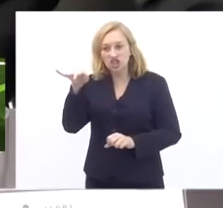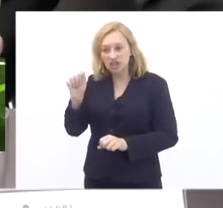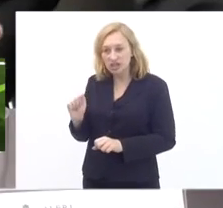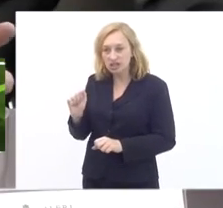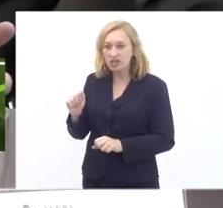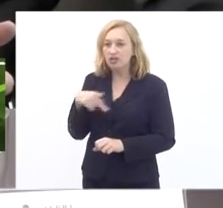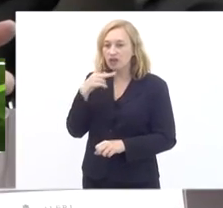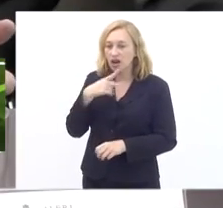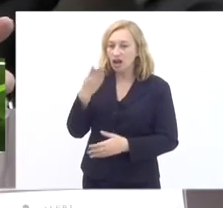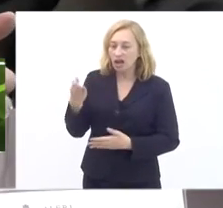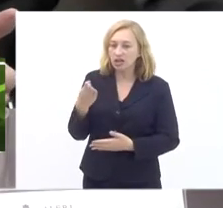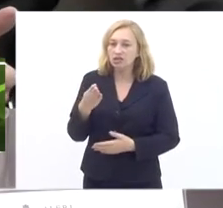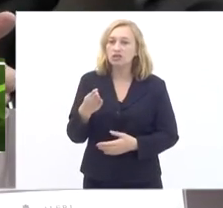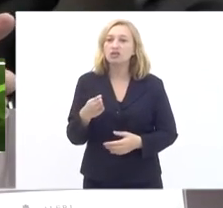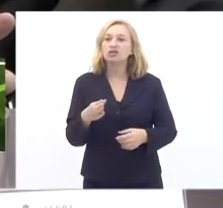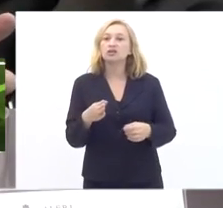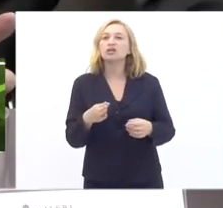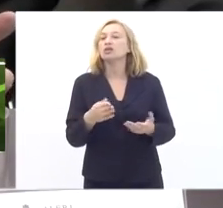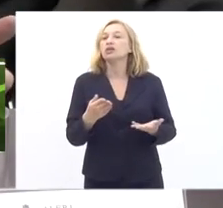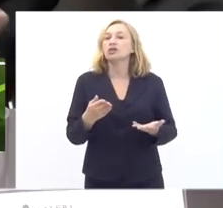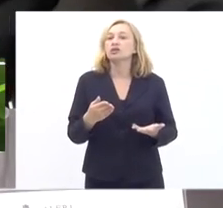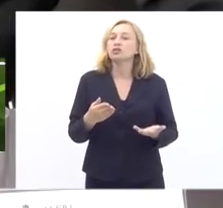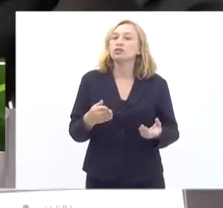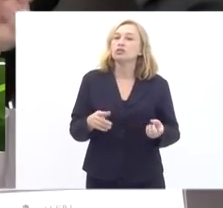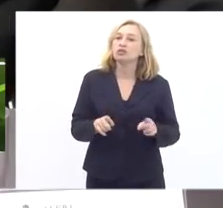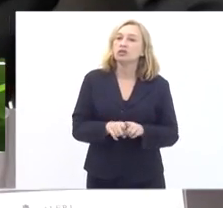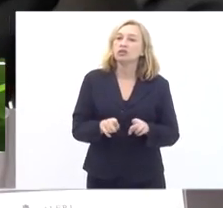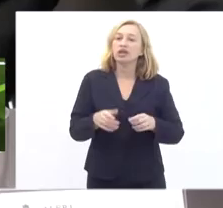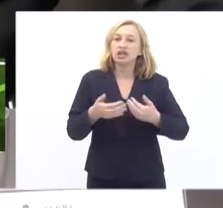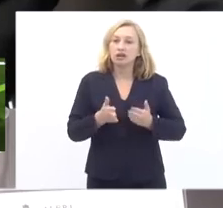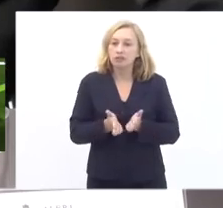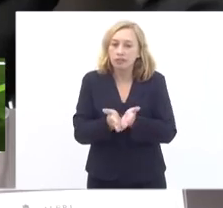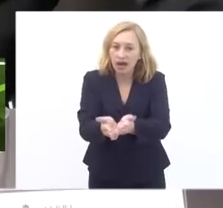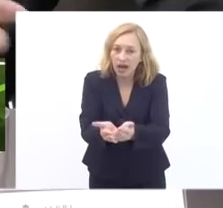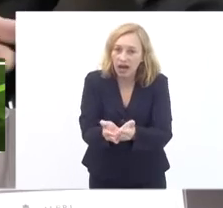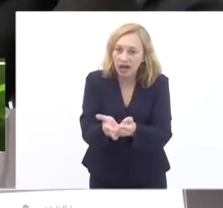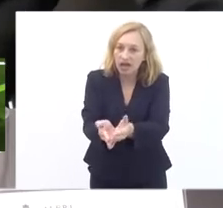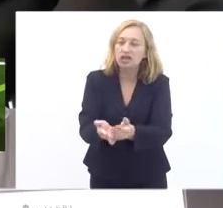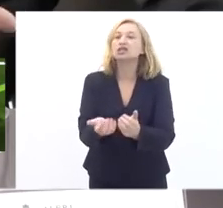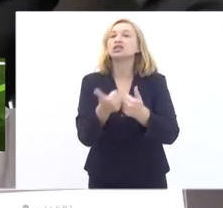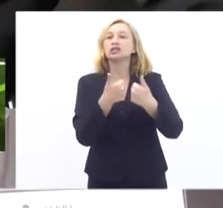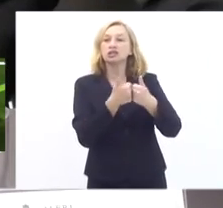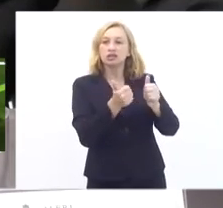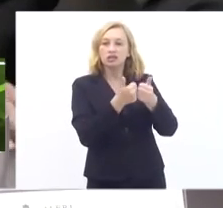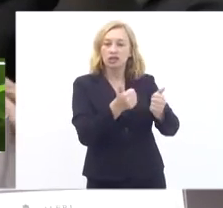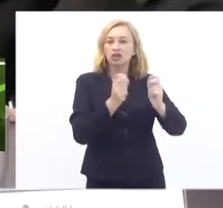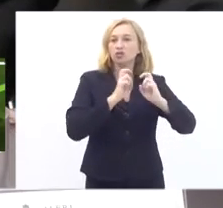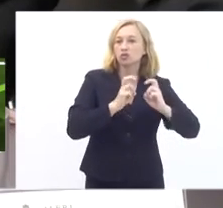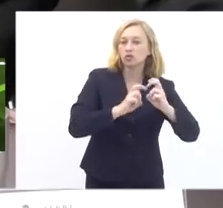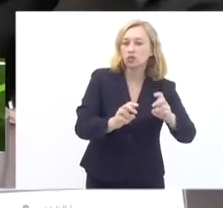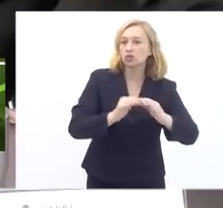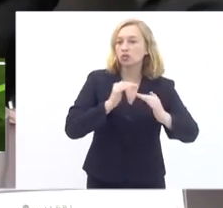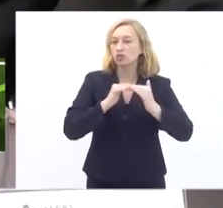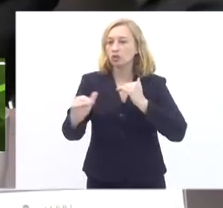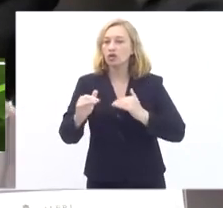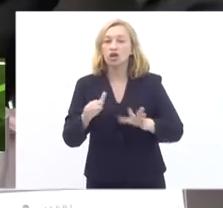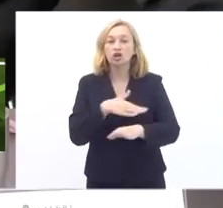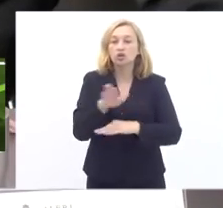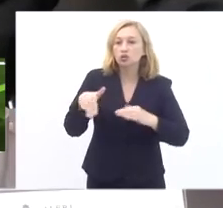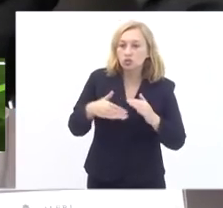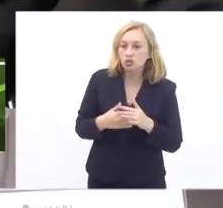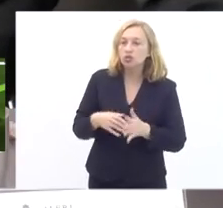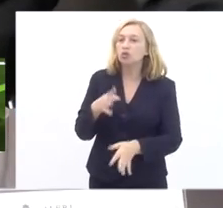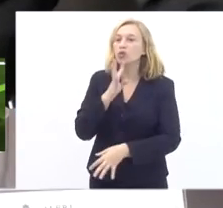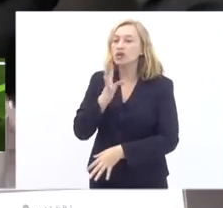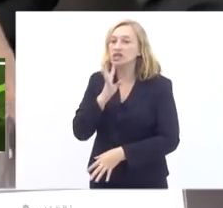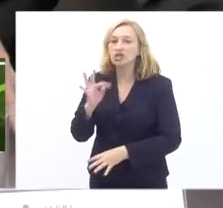bem colocado, não só a questão barcas, como questão trem e ônibus, rodas, todos os modais são